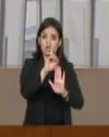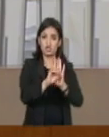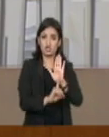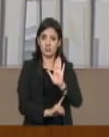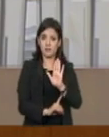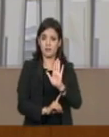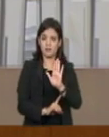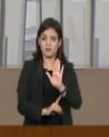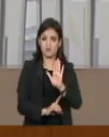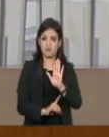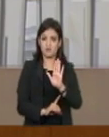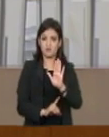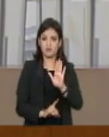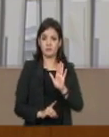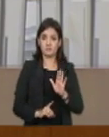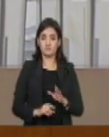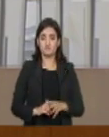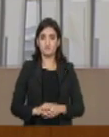determinado fato.